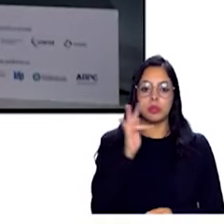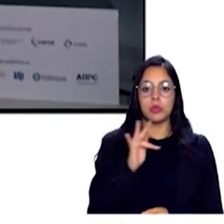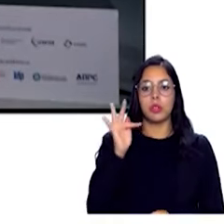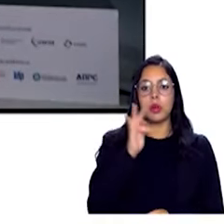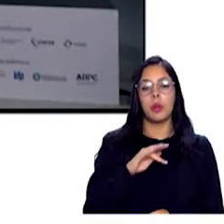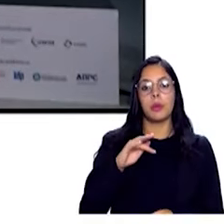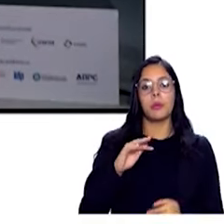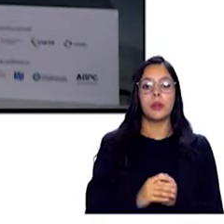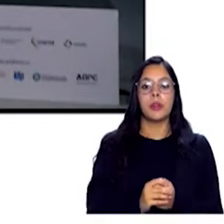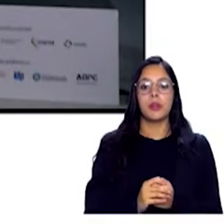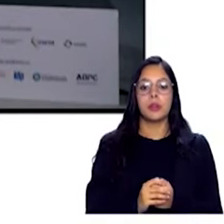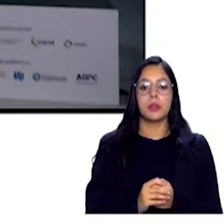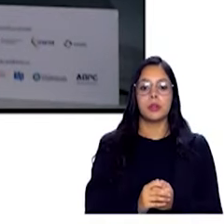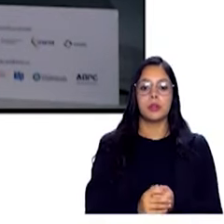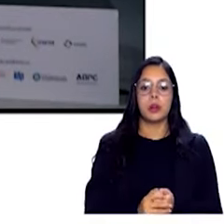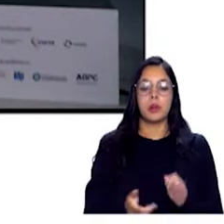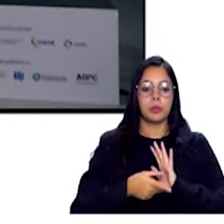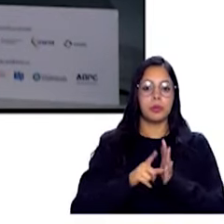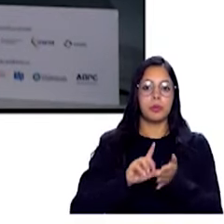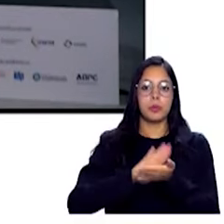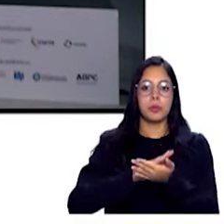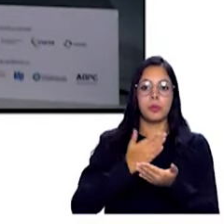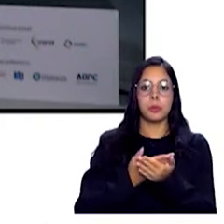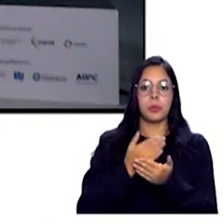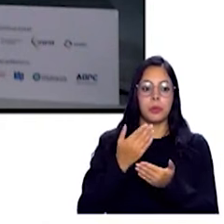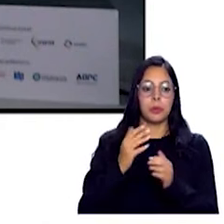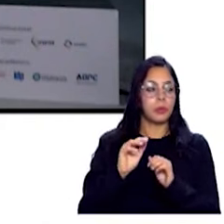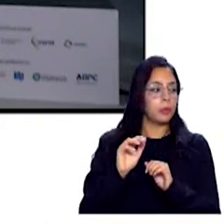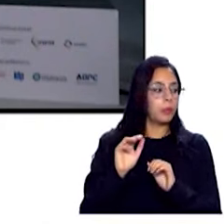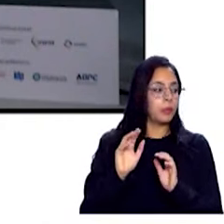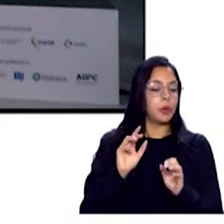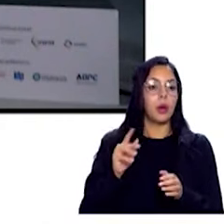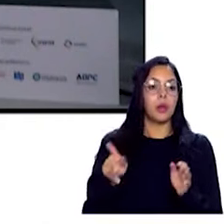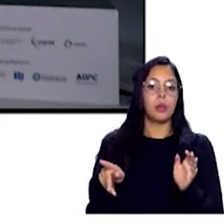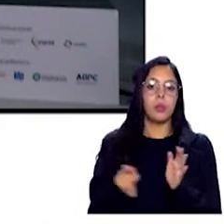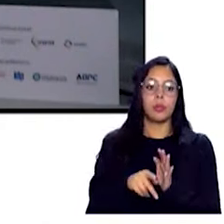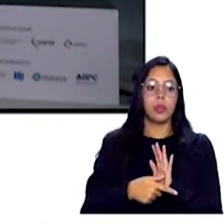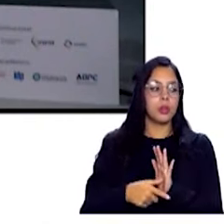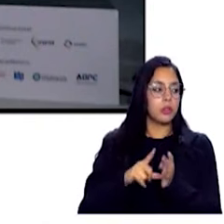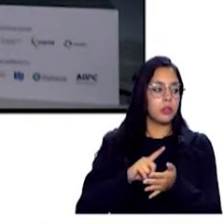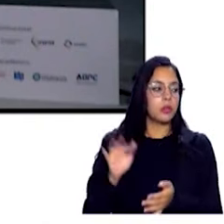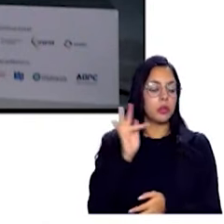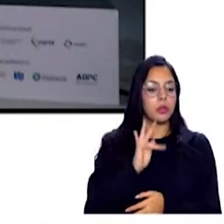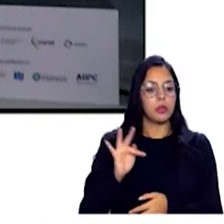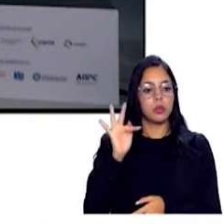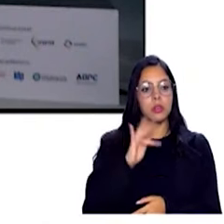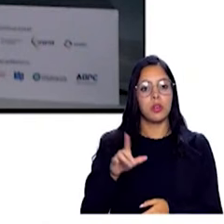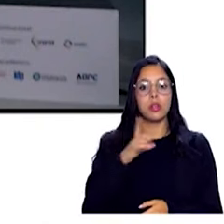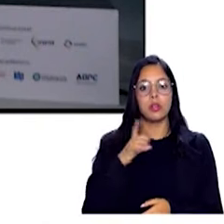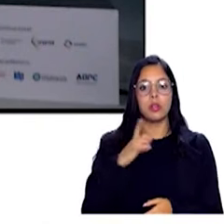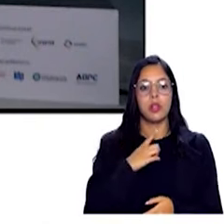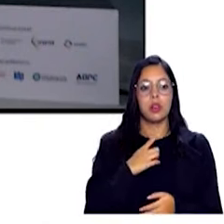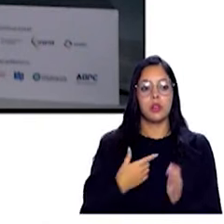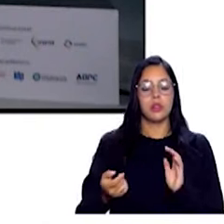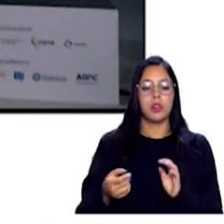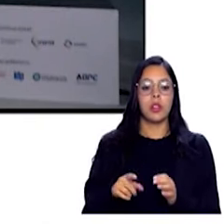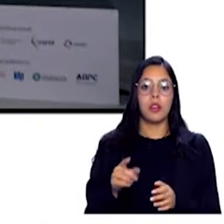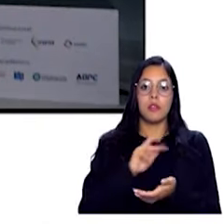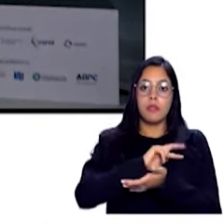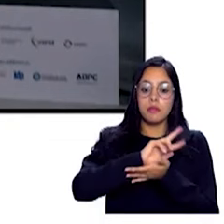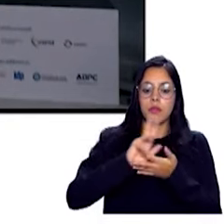eh anteriormente na universidade de Trento exerce larga atividade